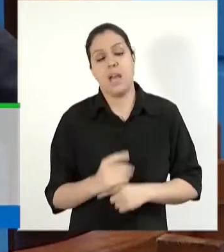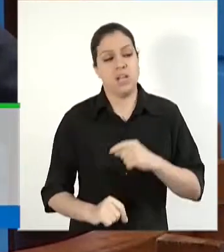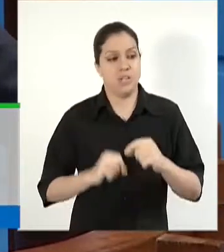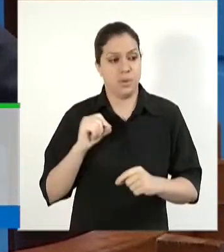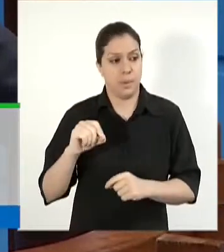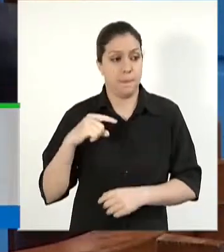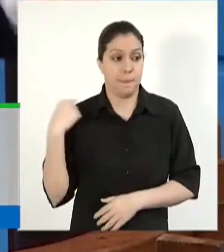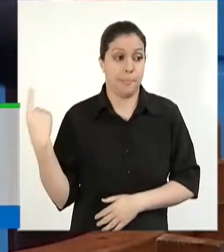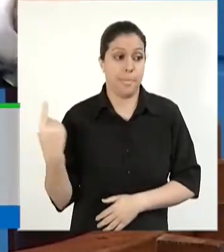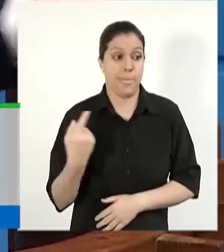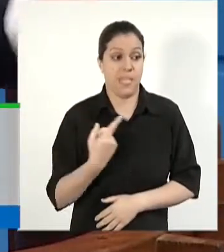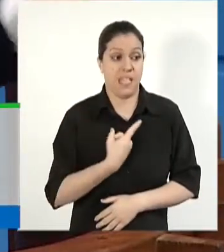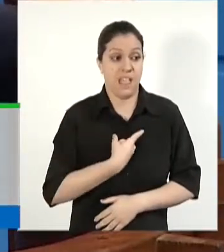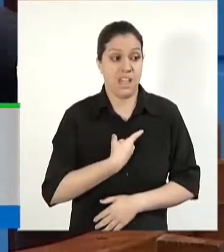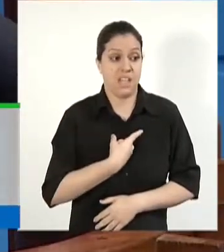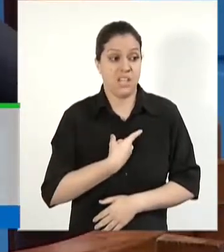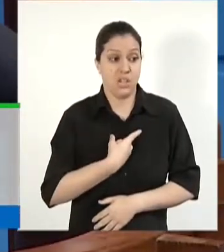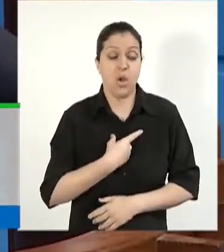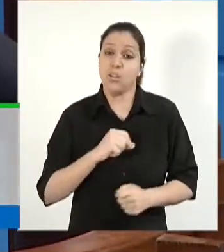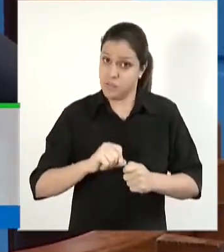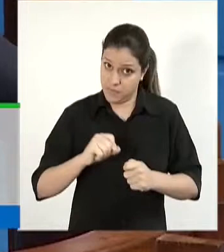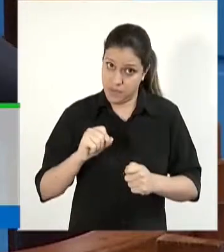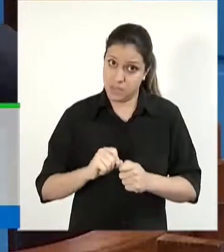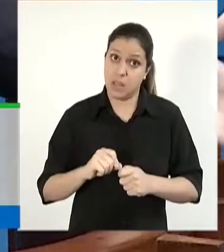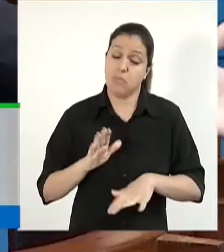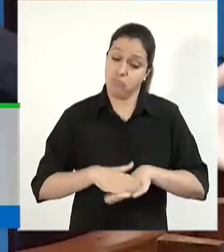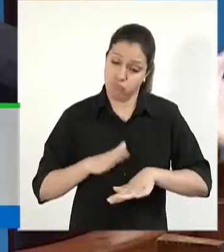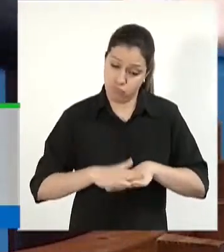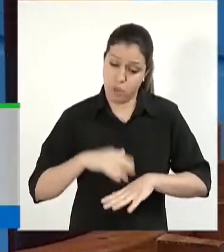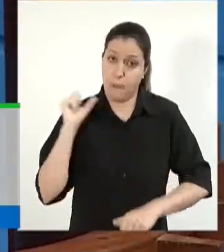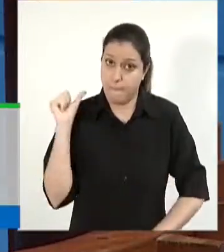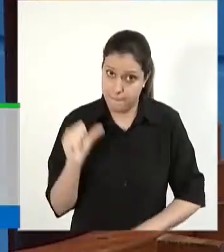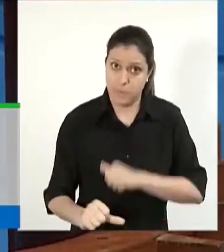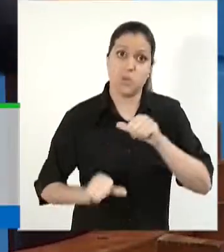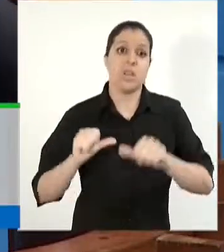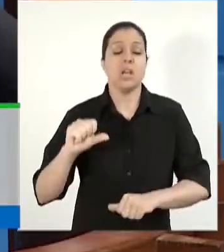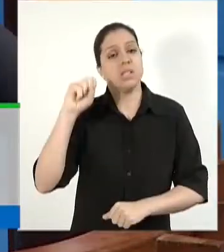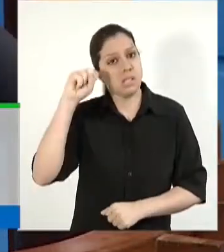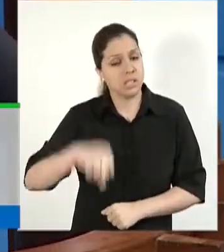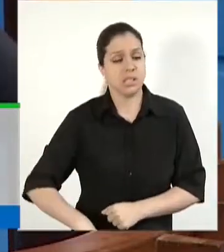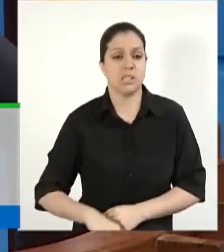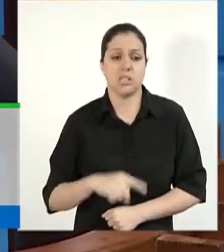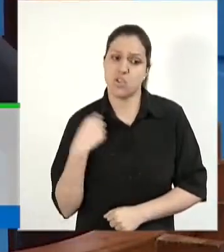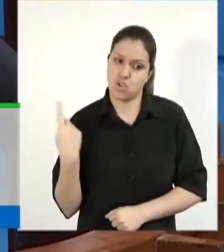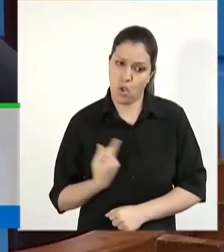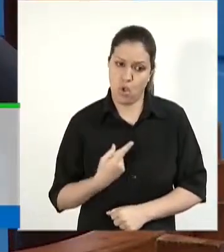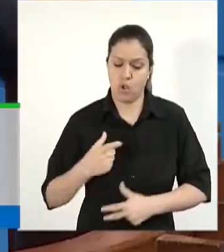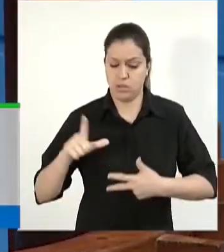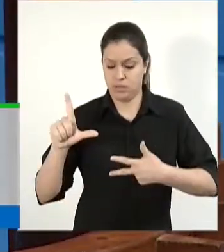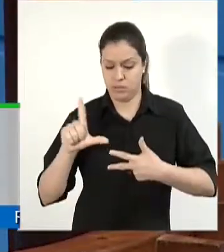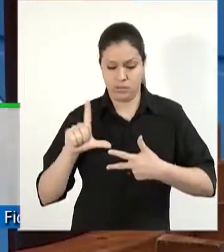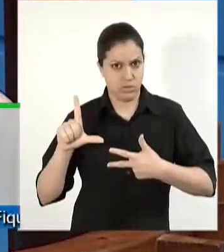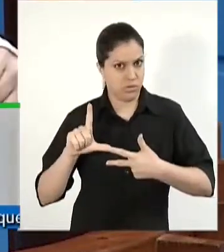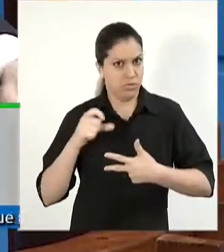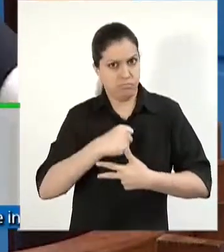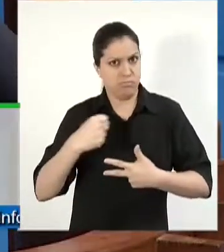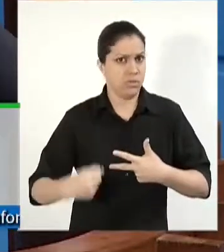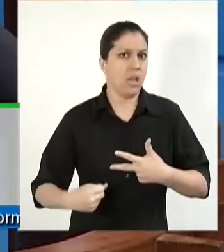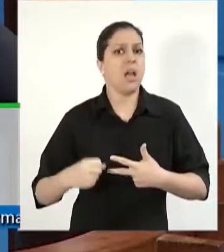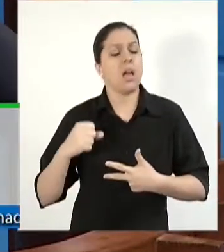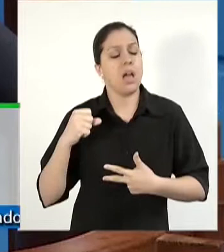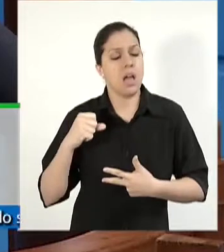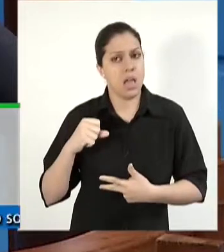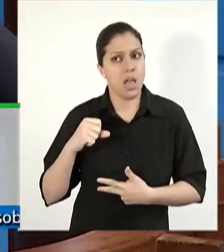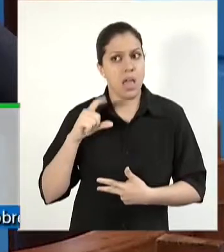que nós encampemos mudanças, que nós levantemos o poder legislativo, que é a voz do